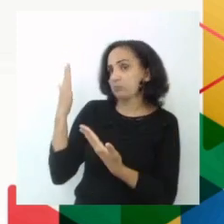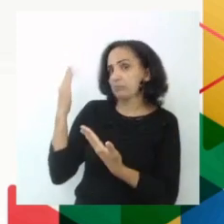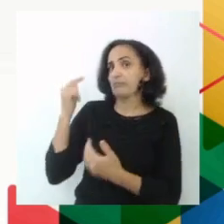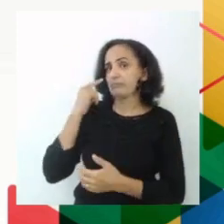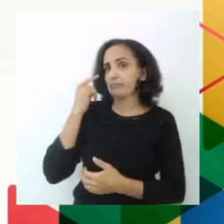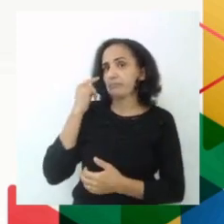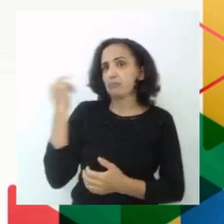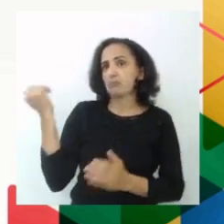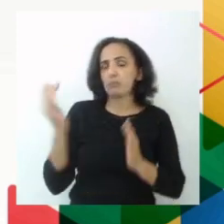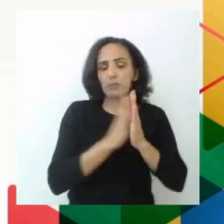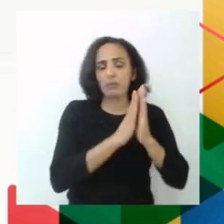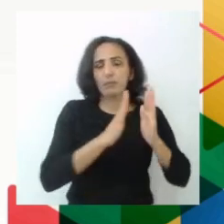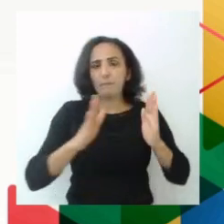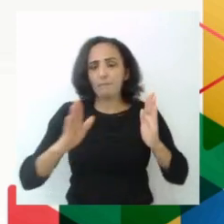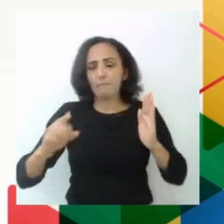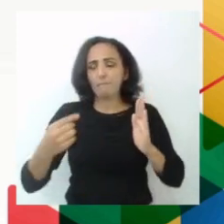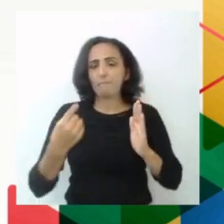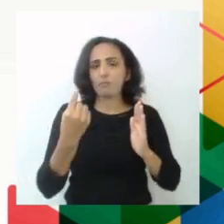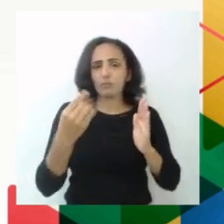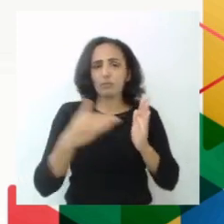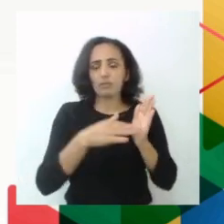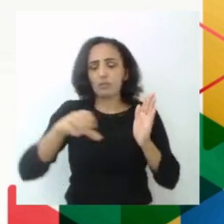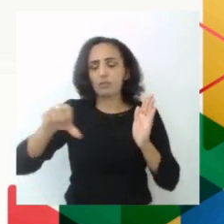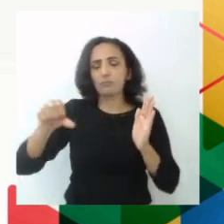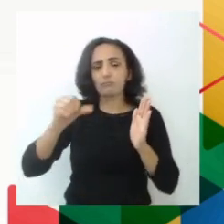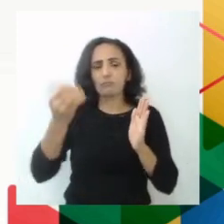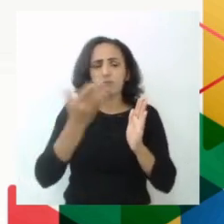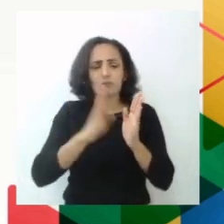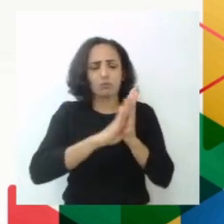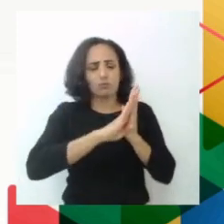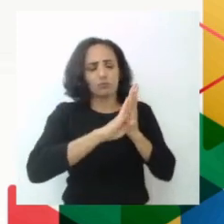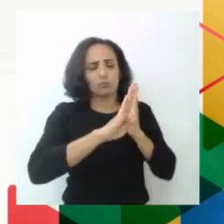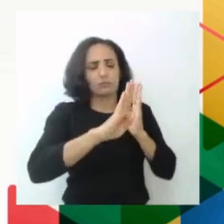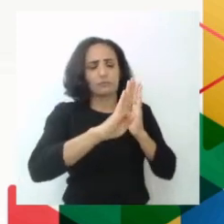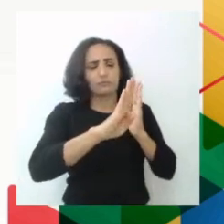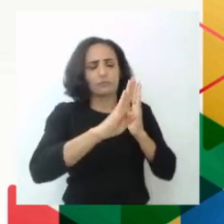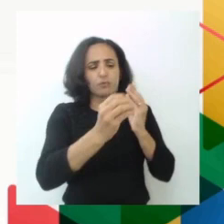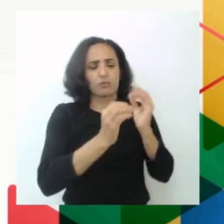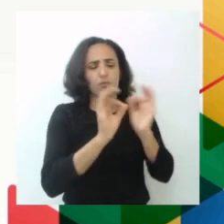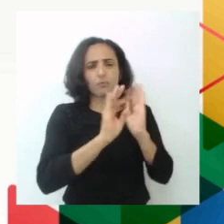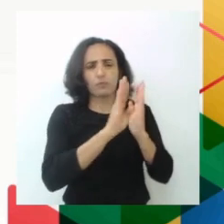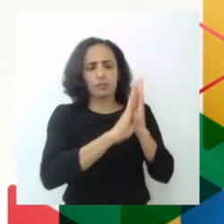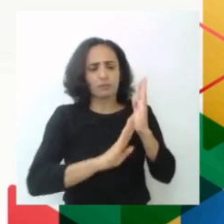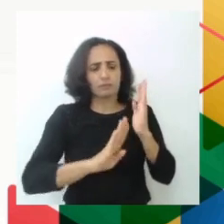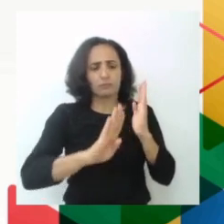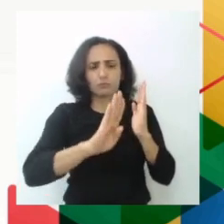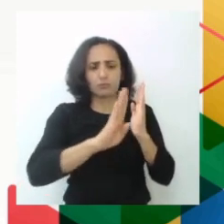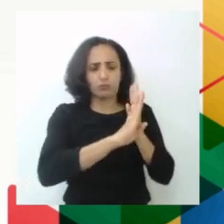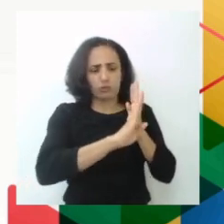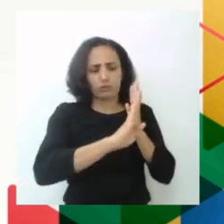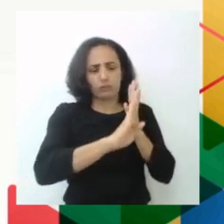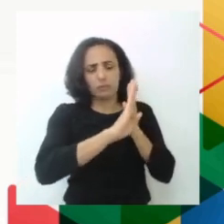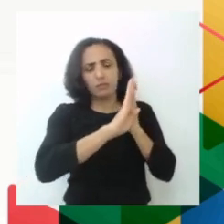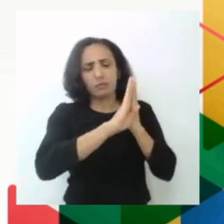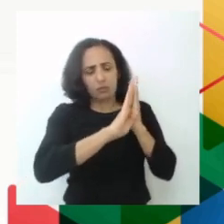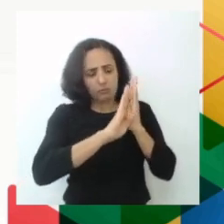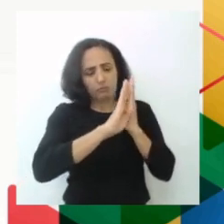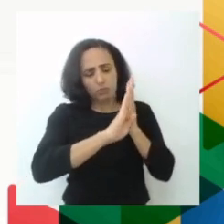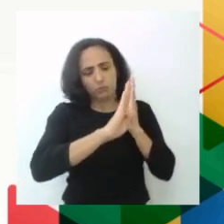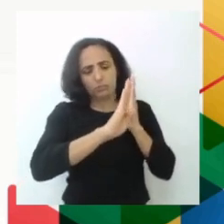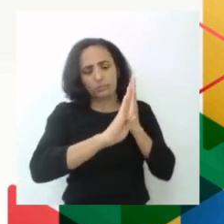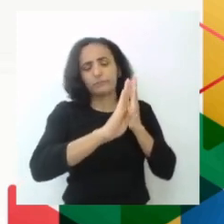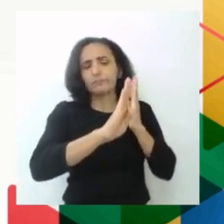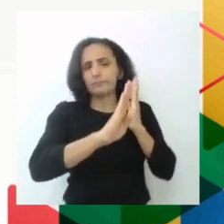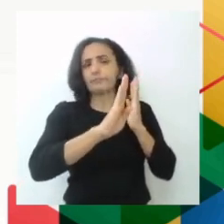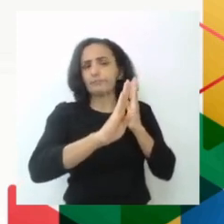primeira posição. Quantas pessoas estão querendo ocupar a primeira posição? 9. Você vai ter 9 pessoas brigando pela